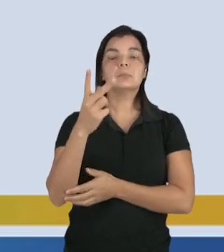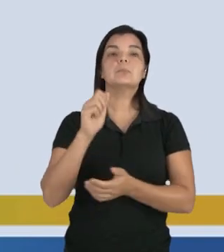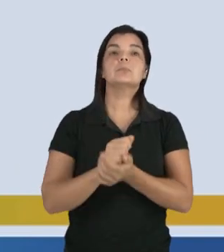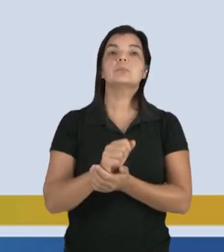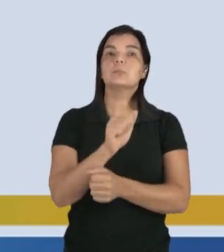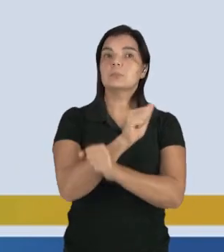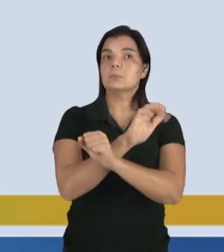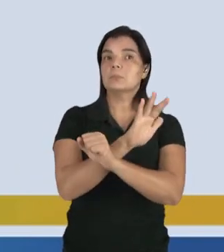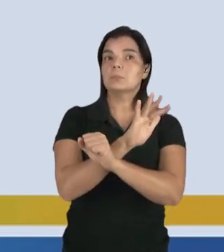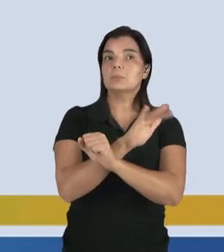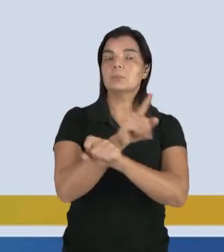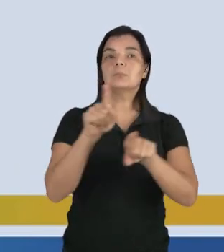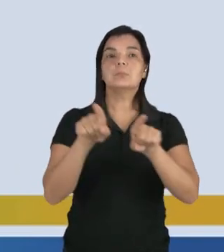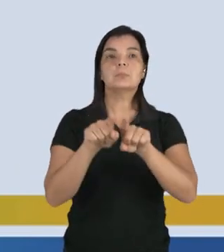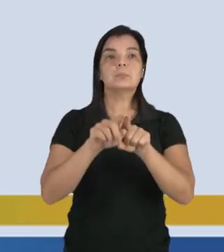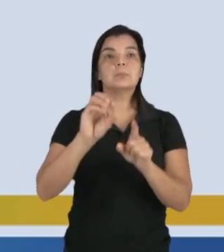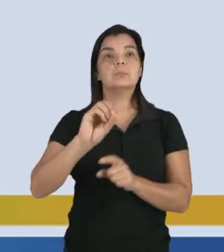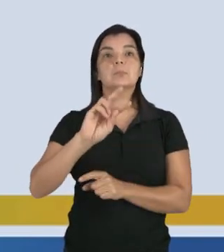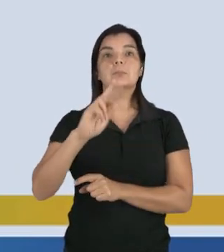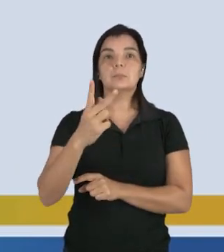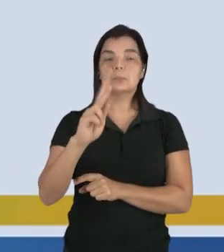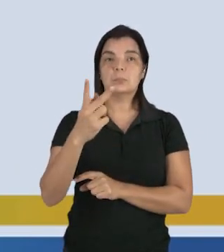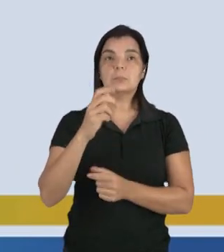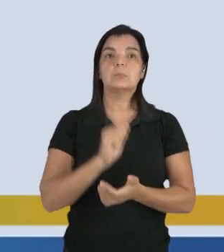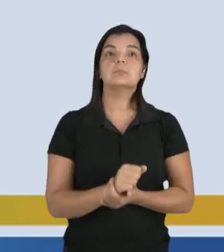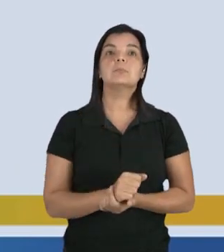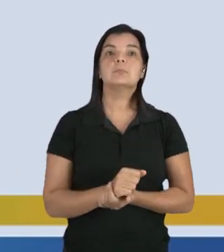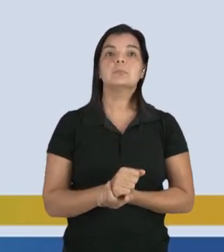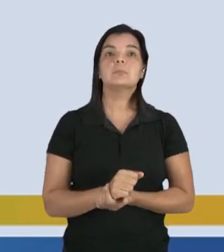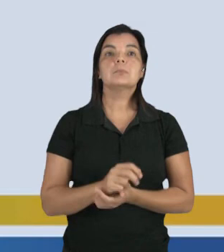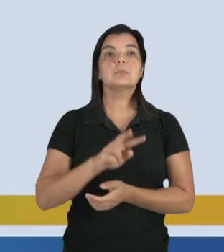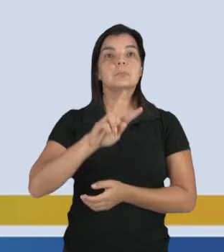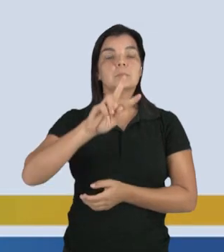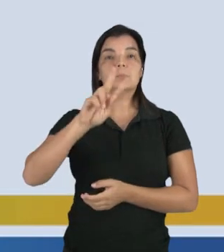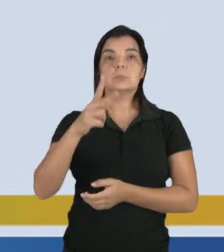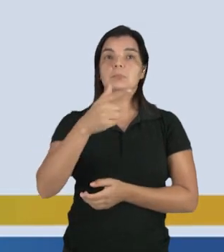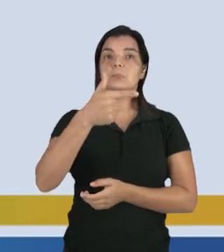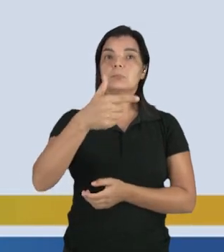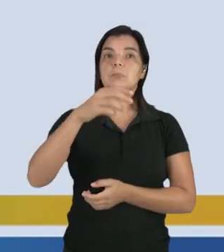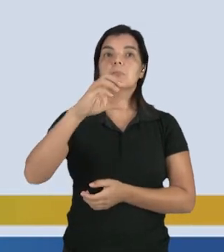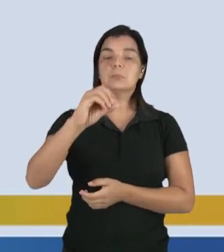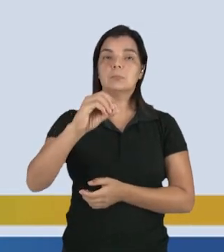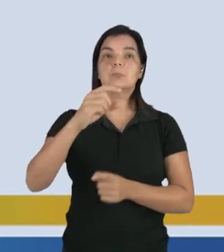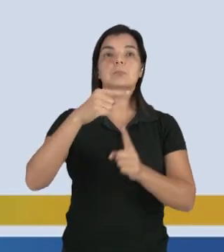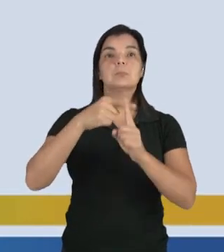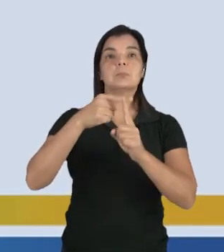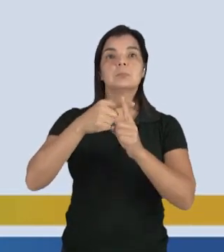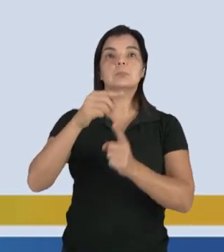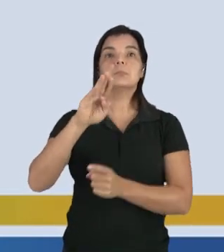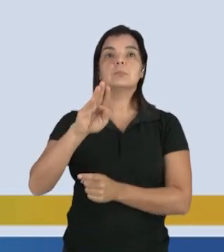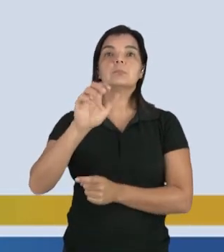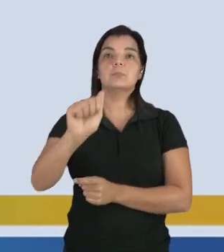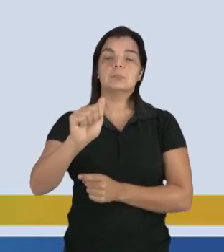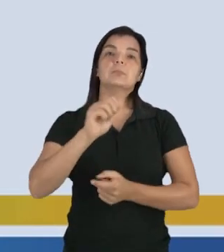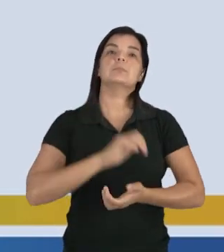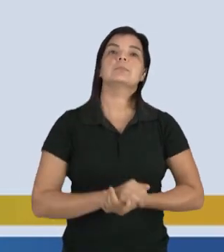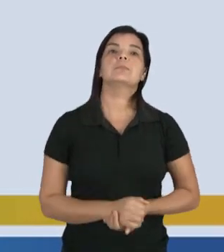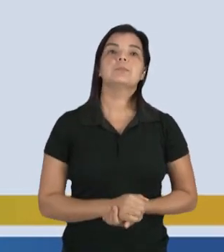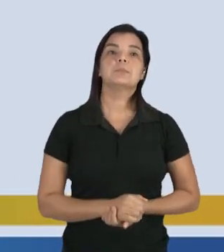do ácido com a hidroxila da base, aí a gente tem a formação aqui da água e os